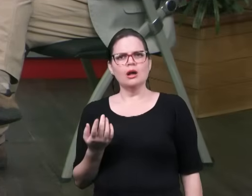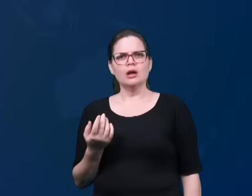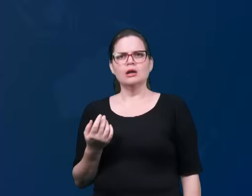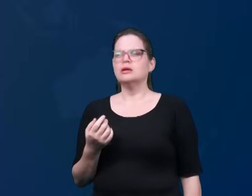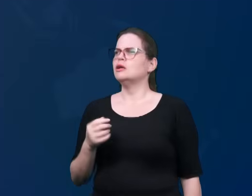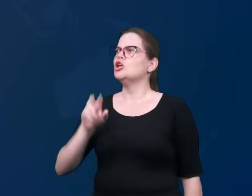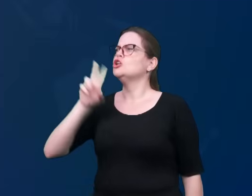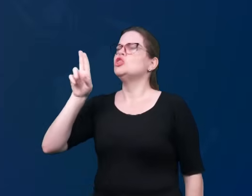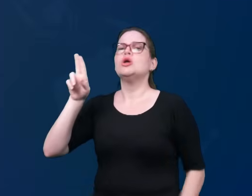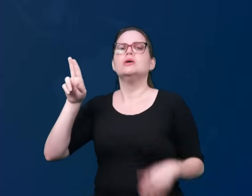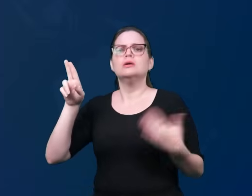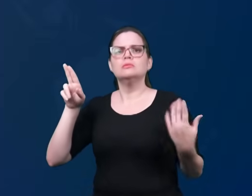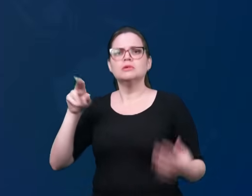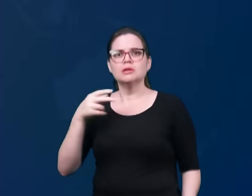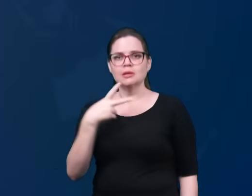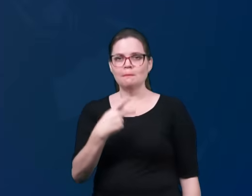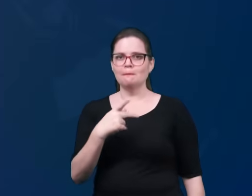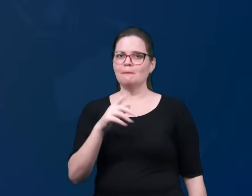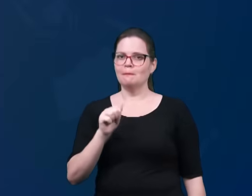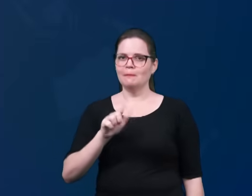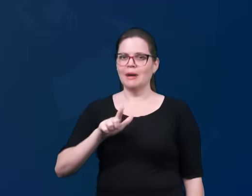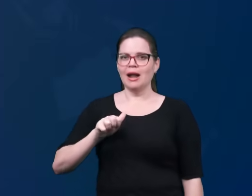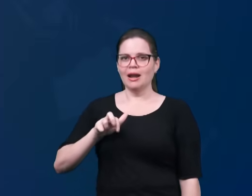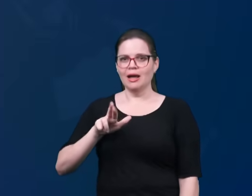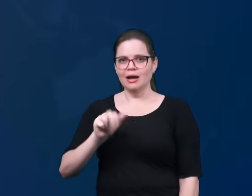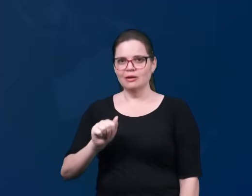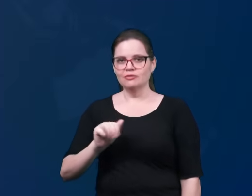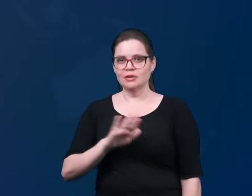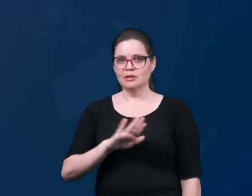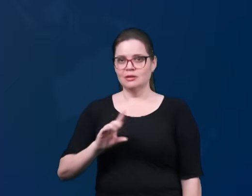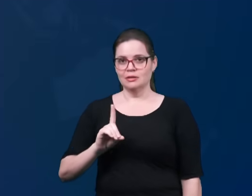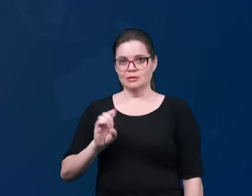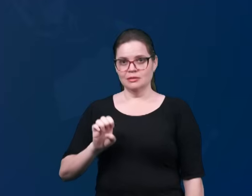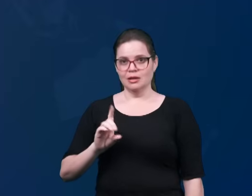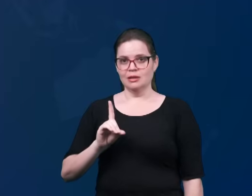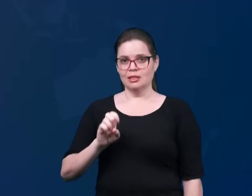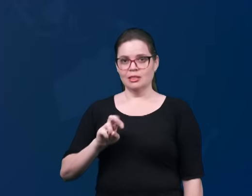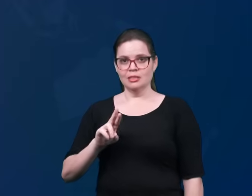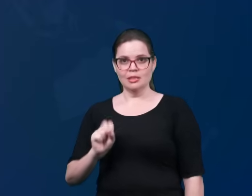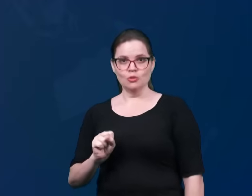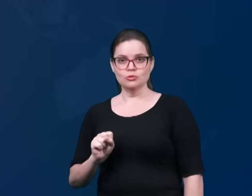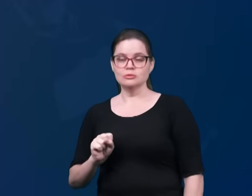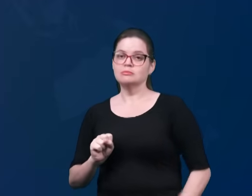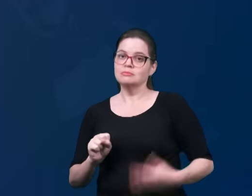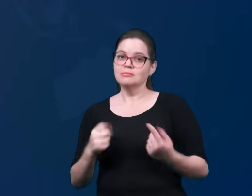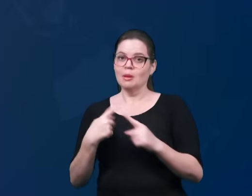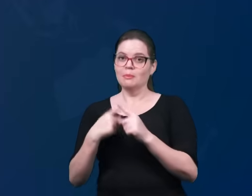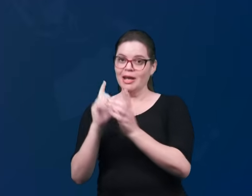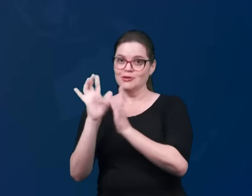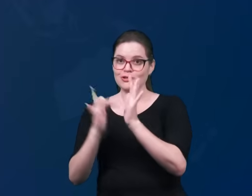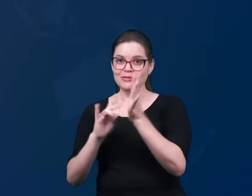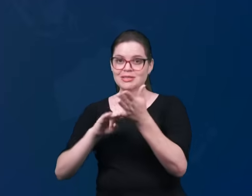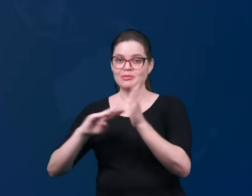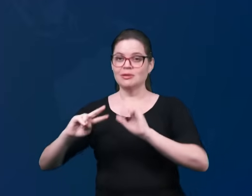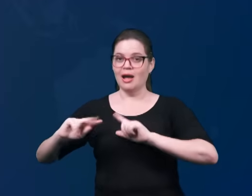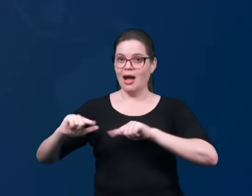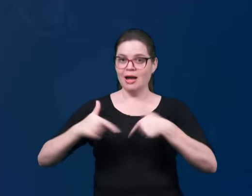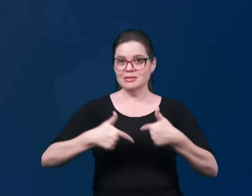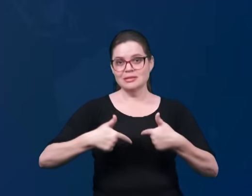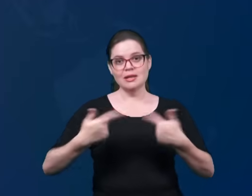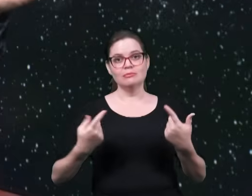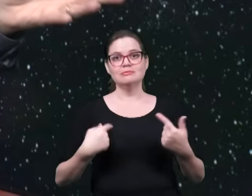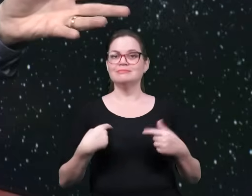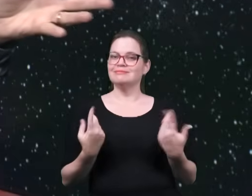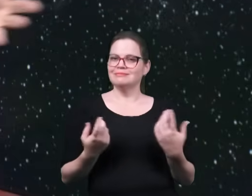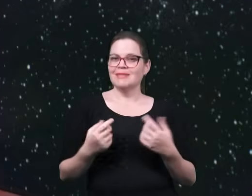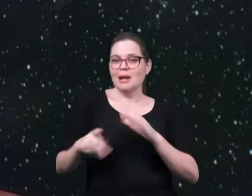a palavra de Deus. Por quê? Porque, na verdade, Jesus é o Verbo, é a palavra. tudo foi